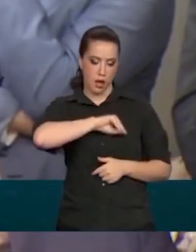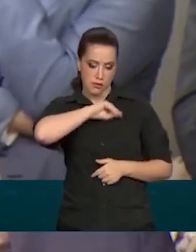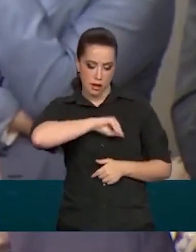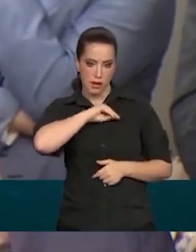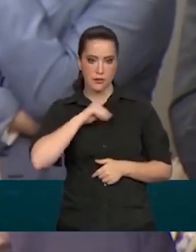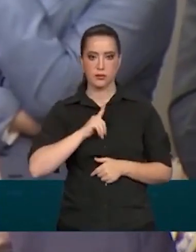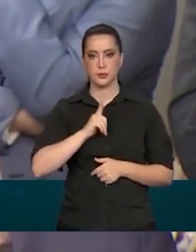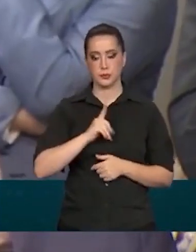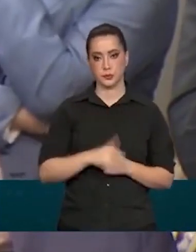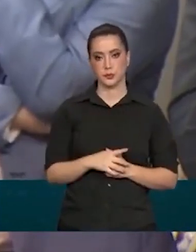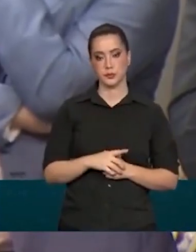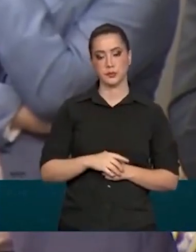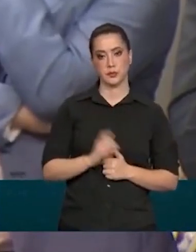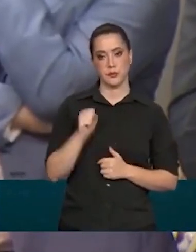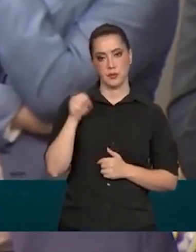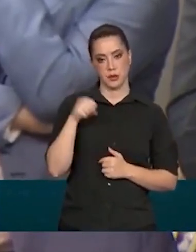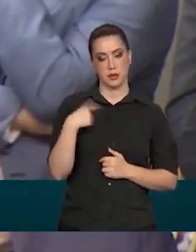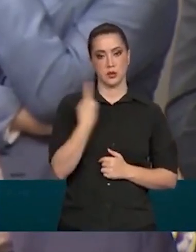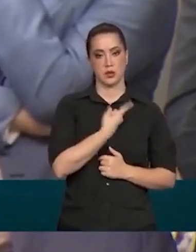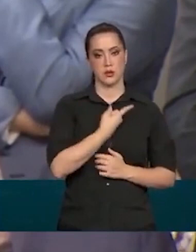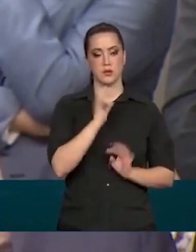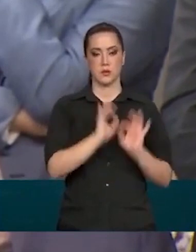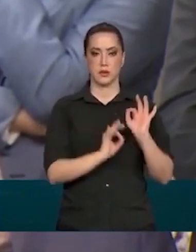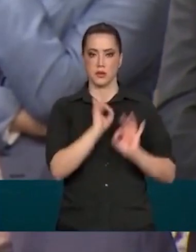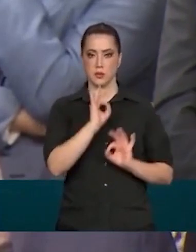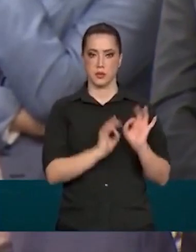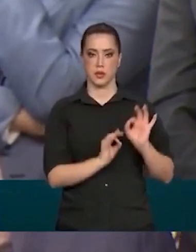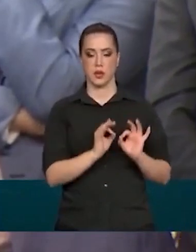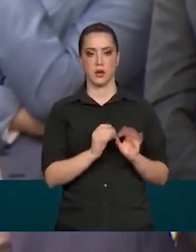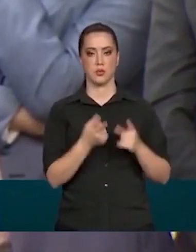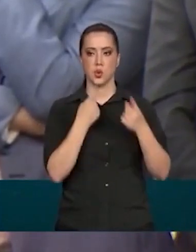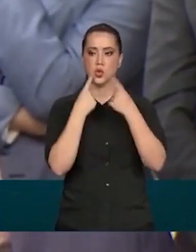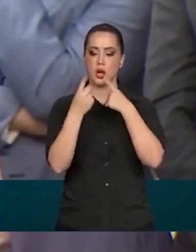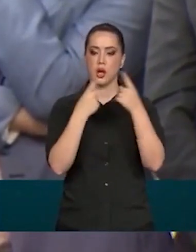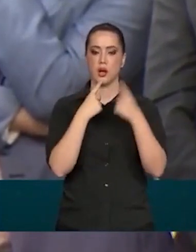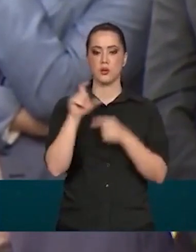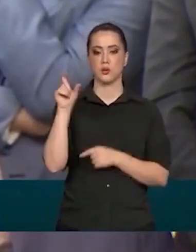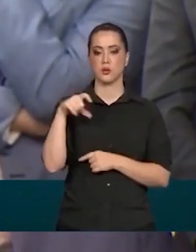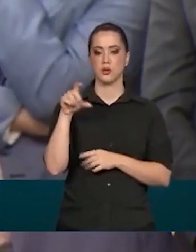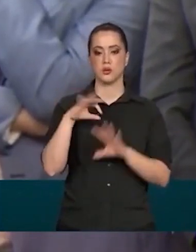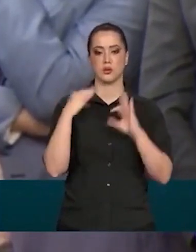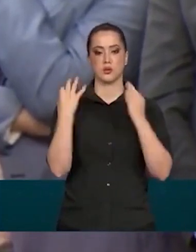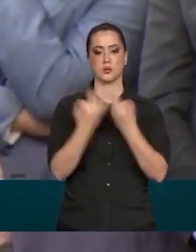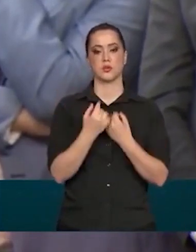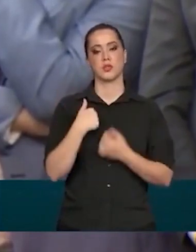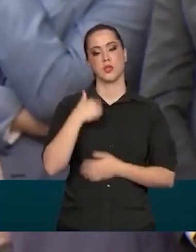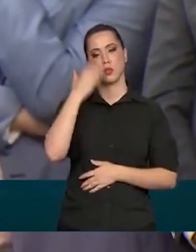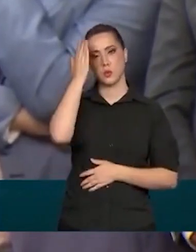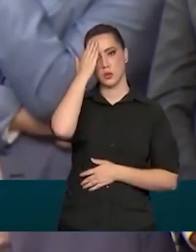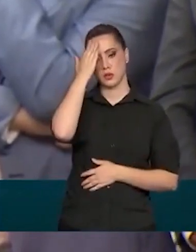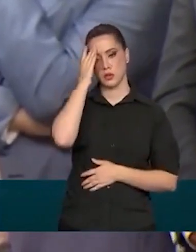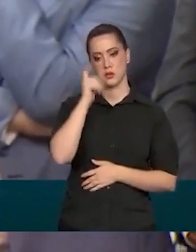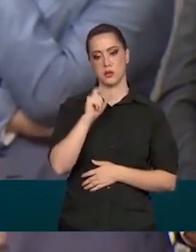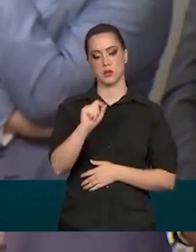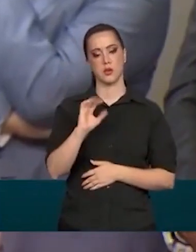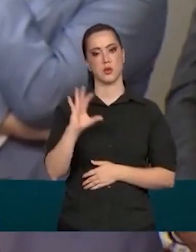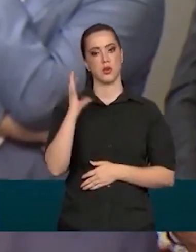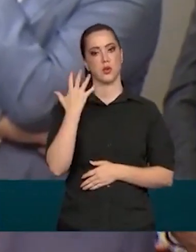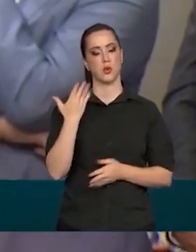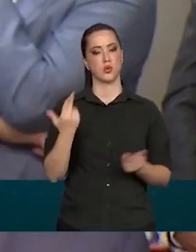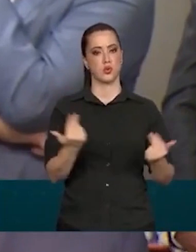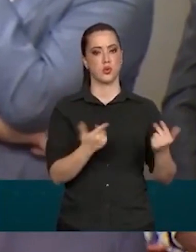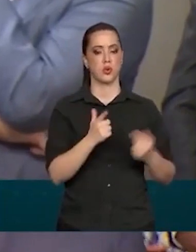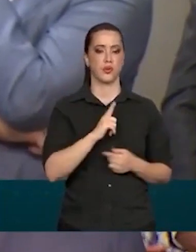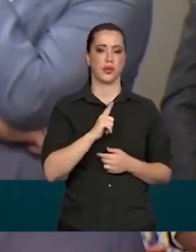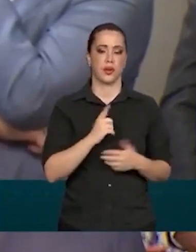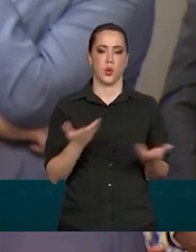Sim, vamos reformular com muito diálogo o Bolsa Família e sei que na situação que se